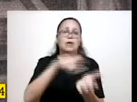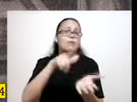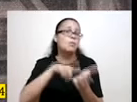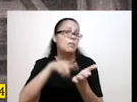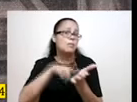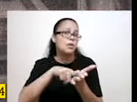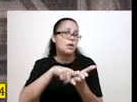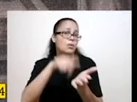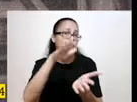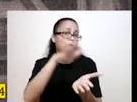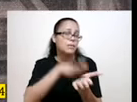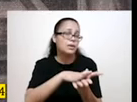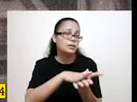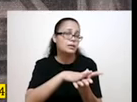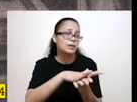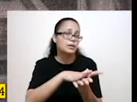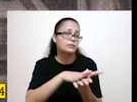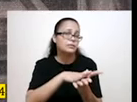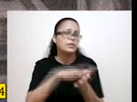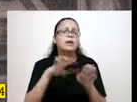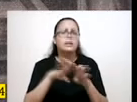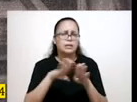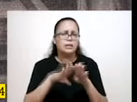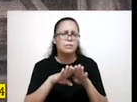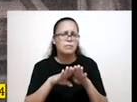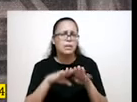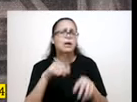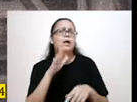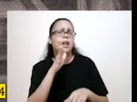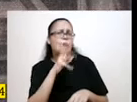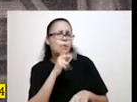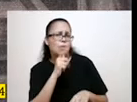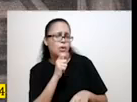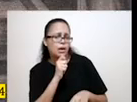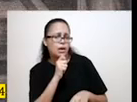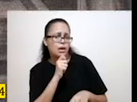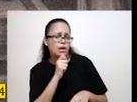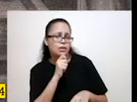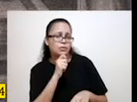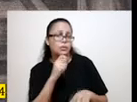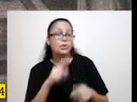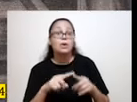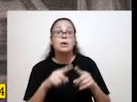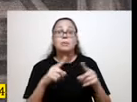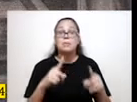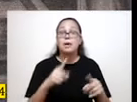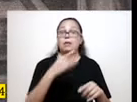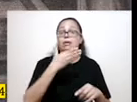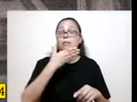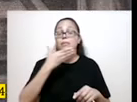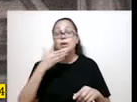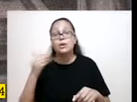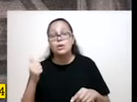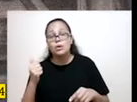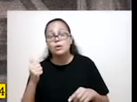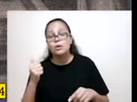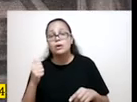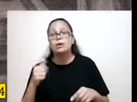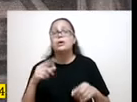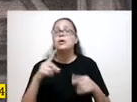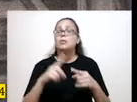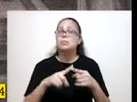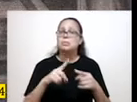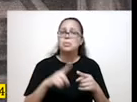A impressão também era um trabalho demorado, mas o resultado era vantajoso, pois permitia